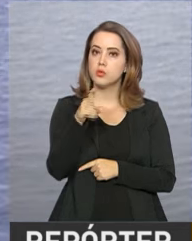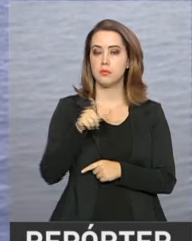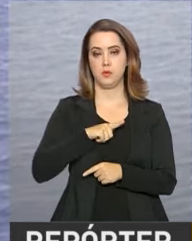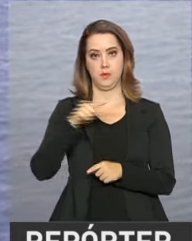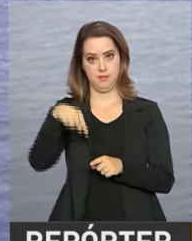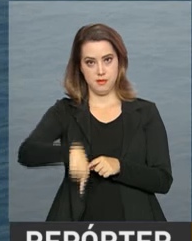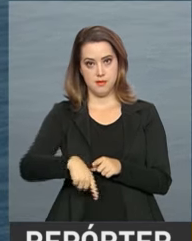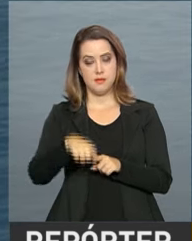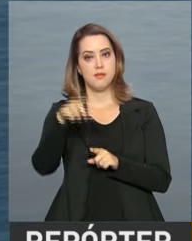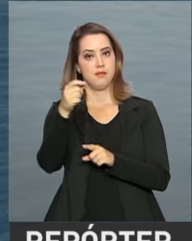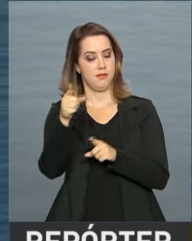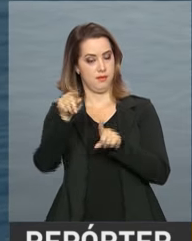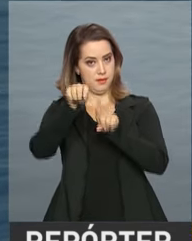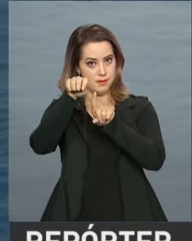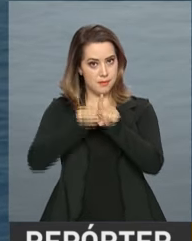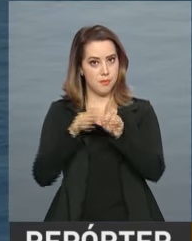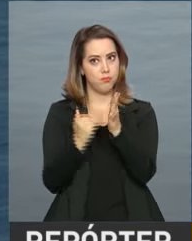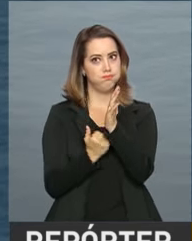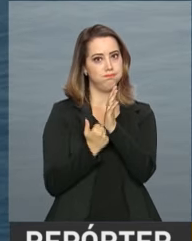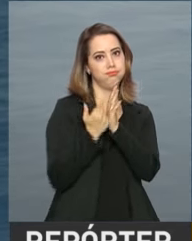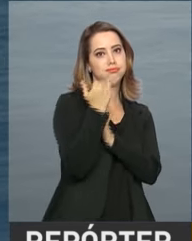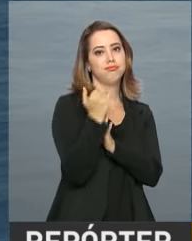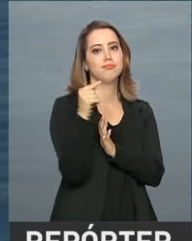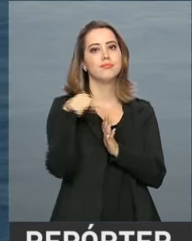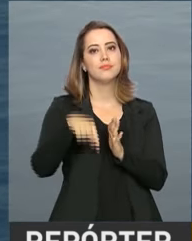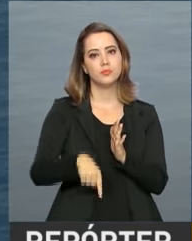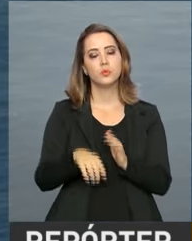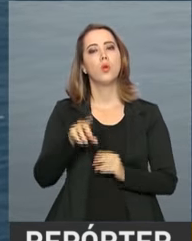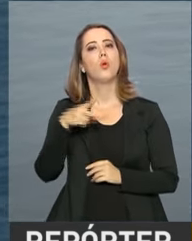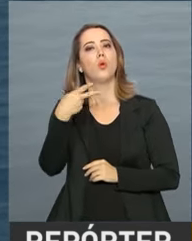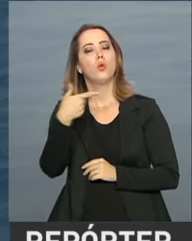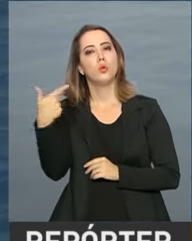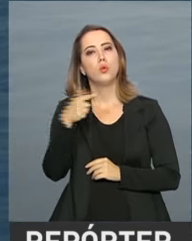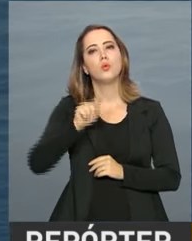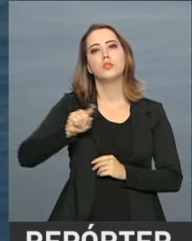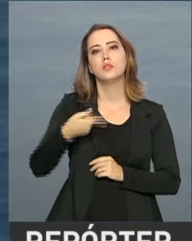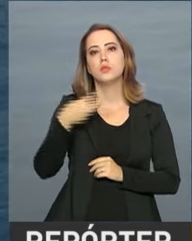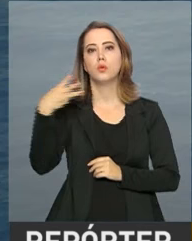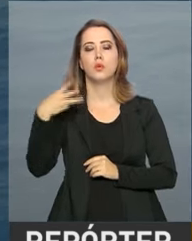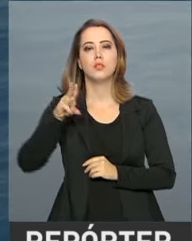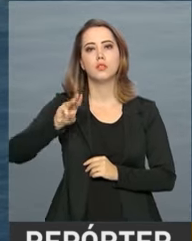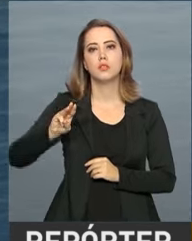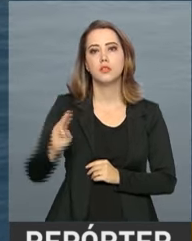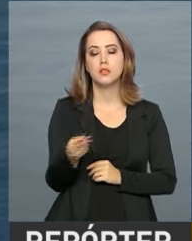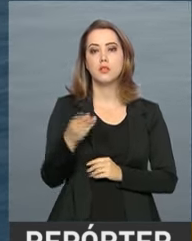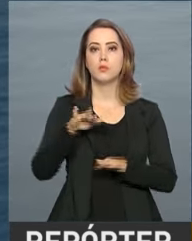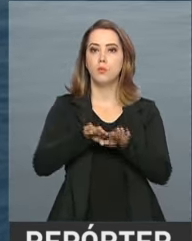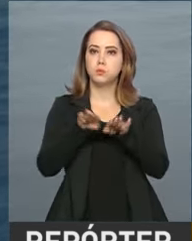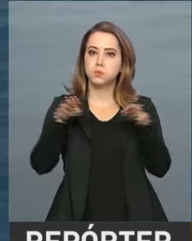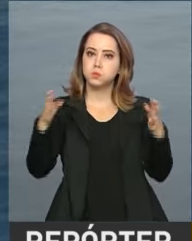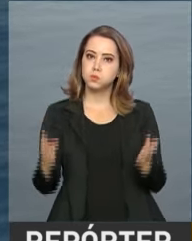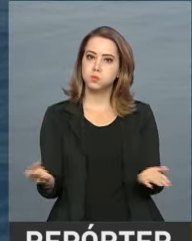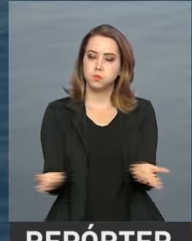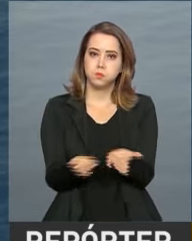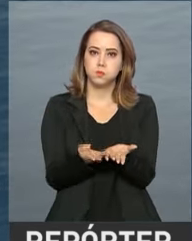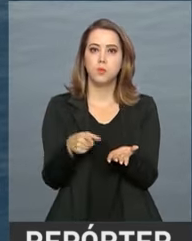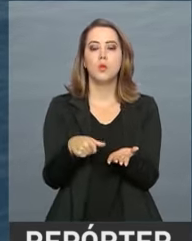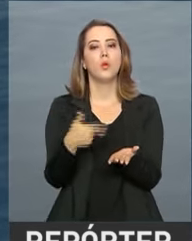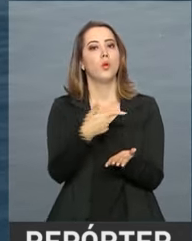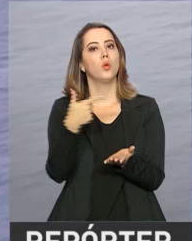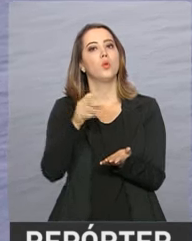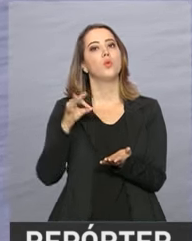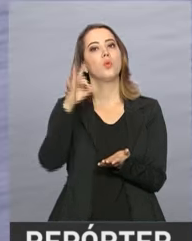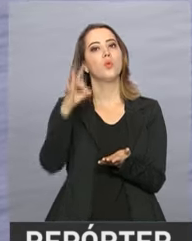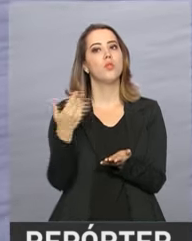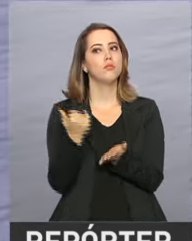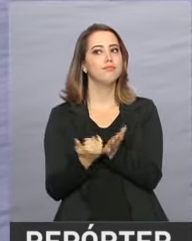A produção média apenas de petróleo em junho foi de 2,3 milhões de barris por dia, 2% acima do